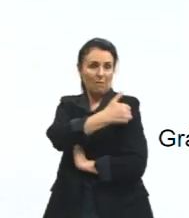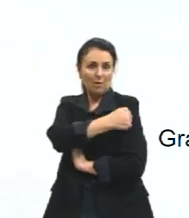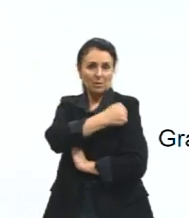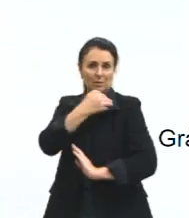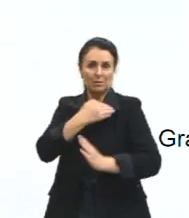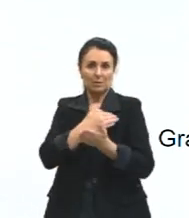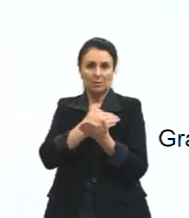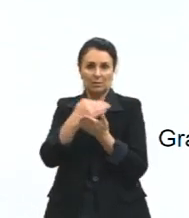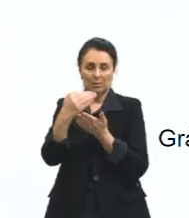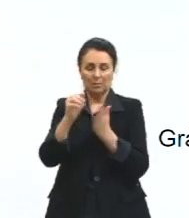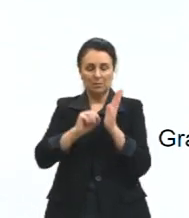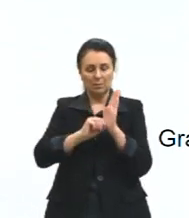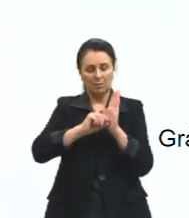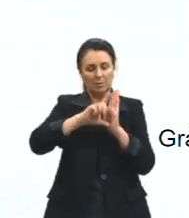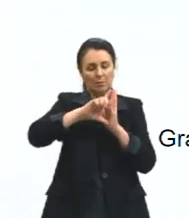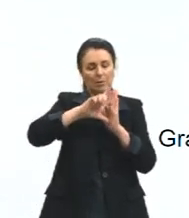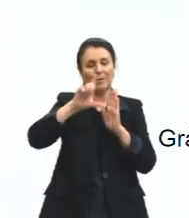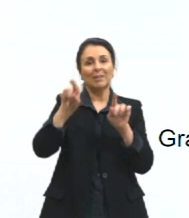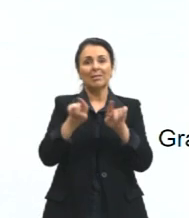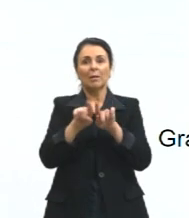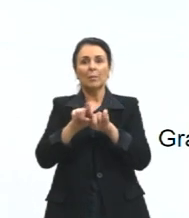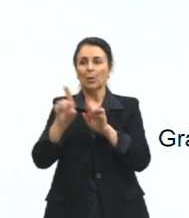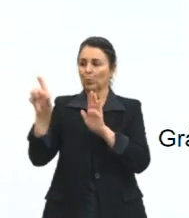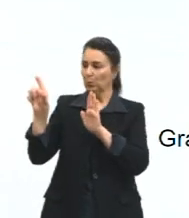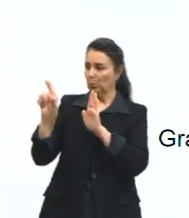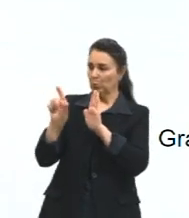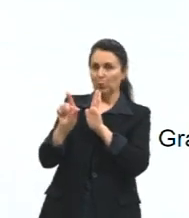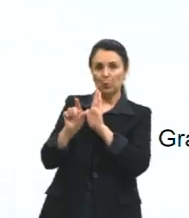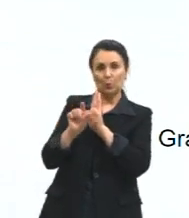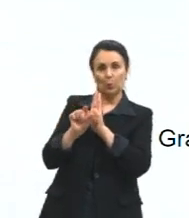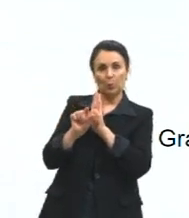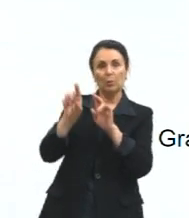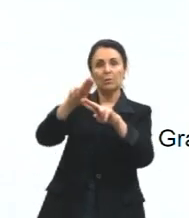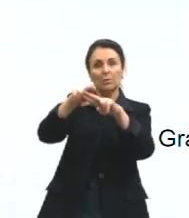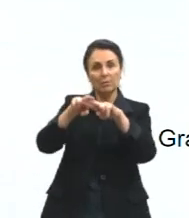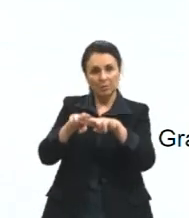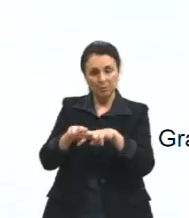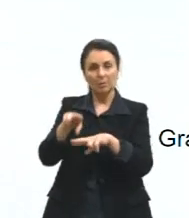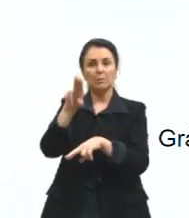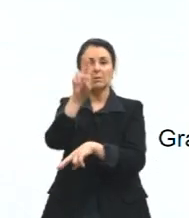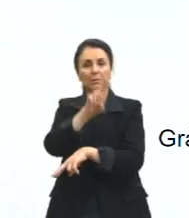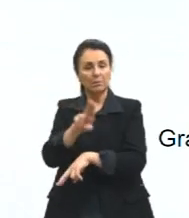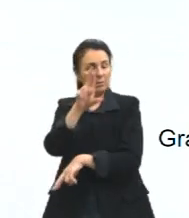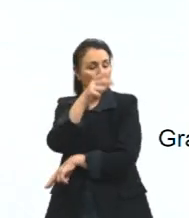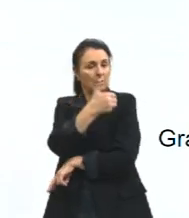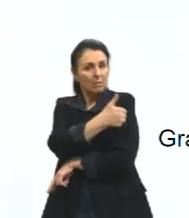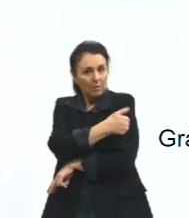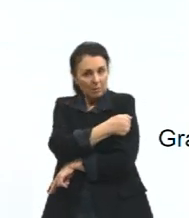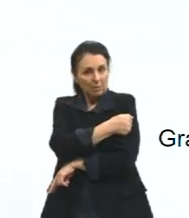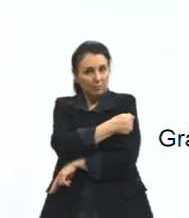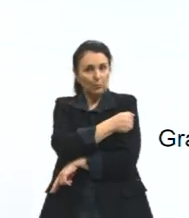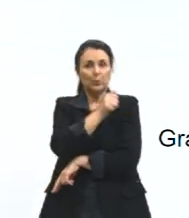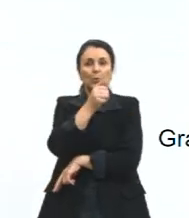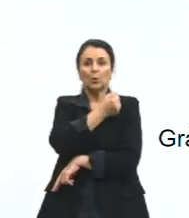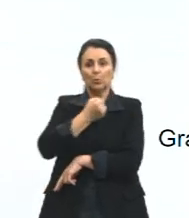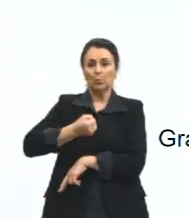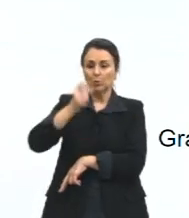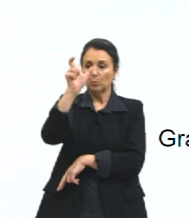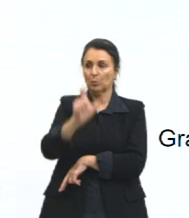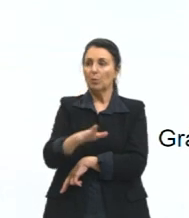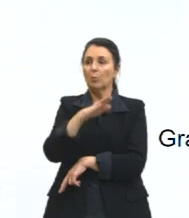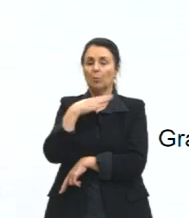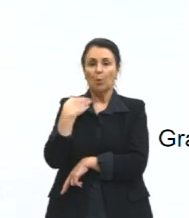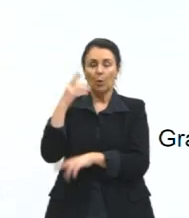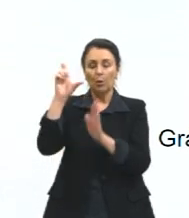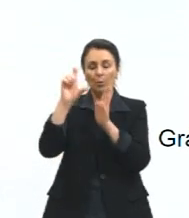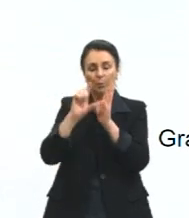foi crescendo, foi diminuindo também concomitantemente o número de óbitos, né? Esse gráfico dá para ver